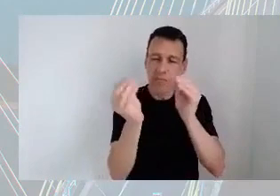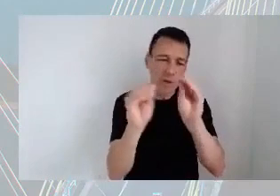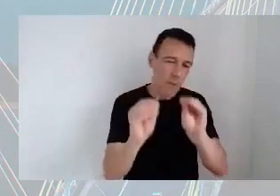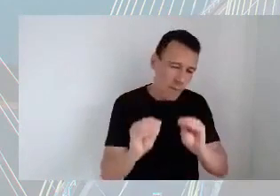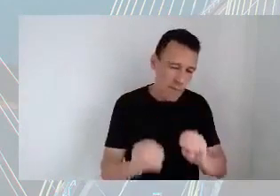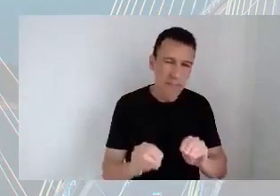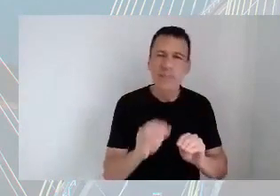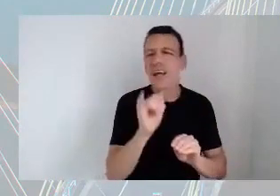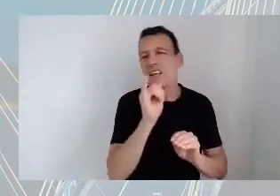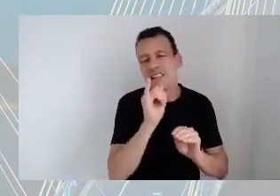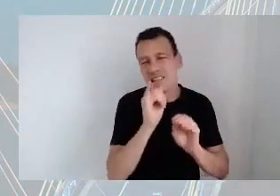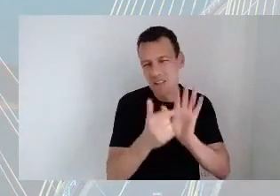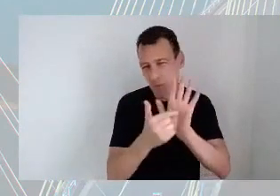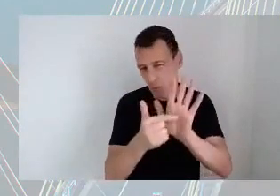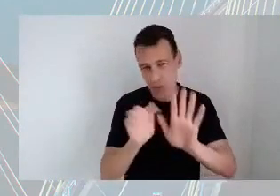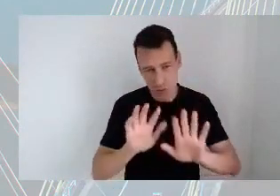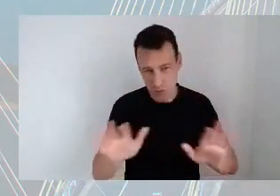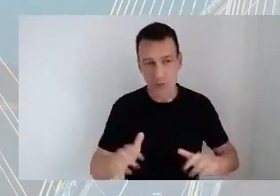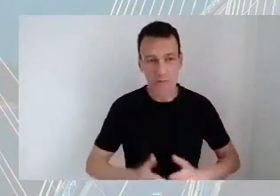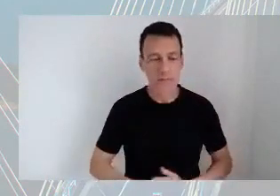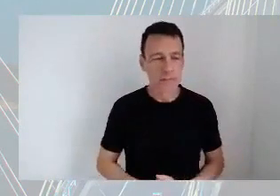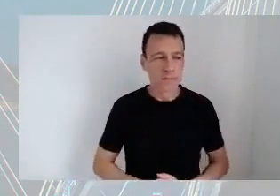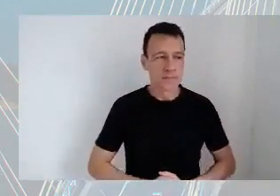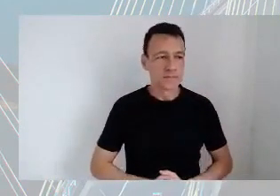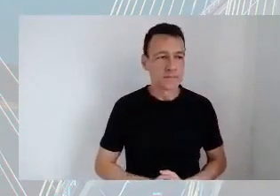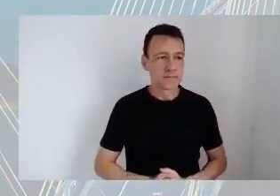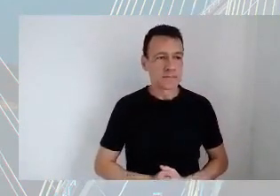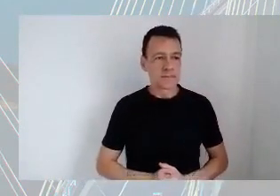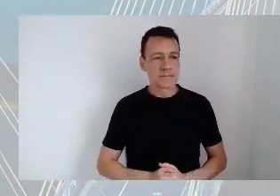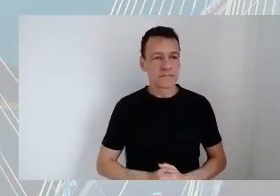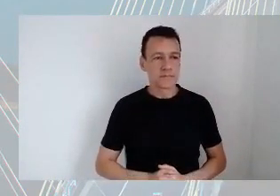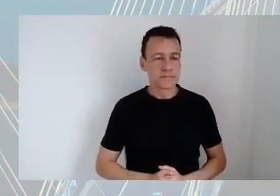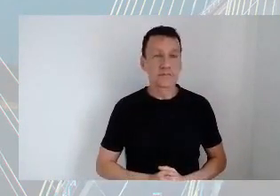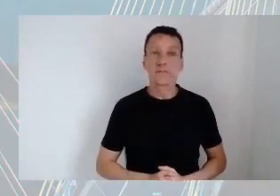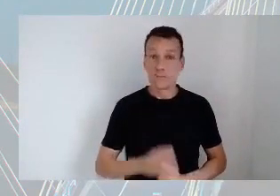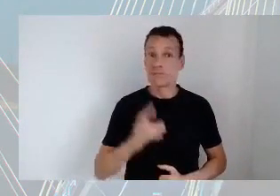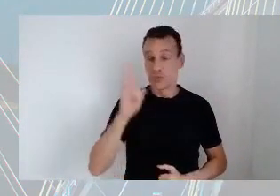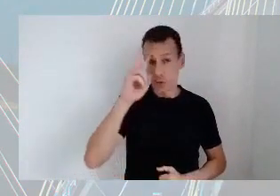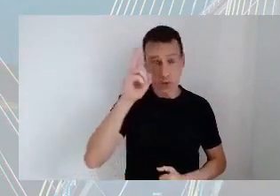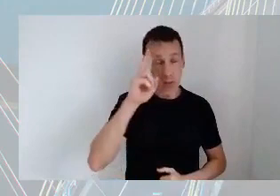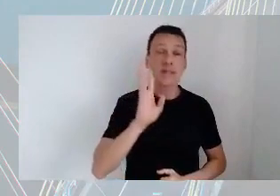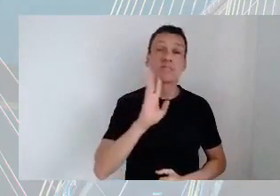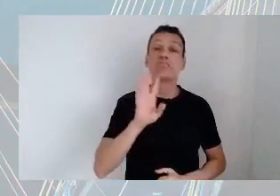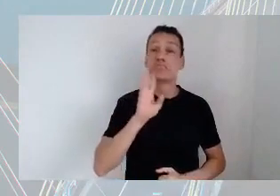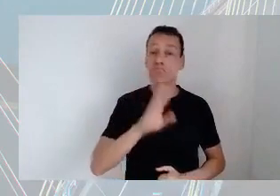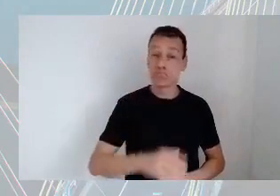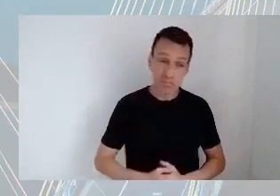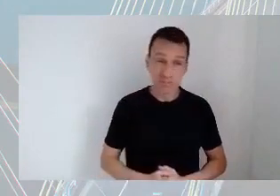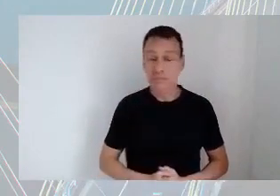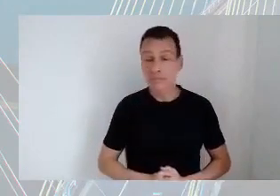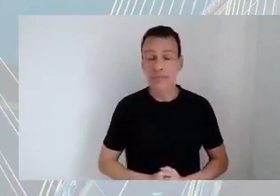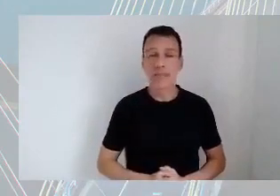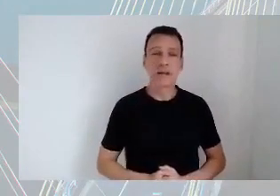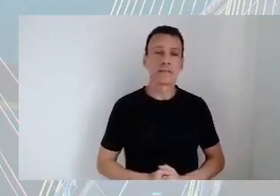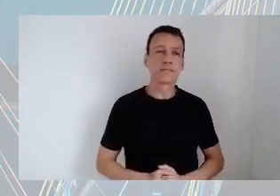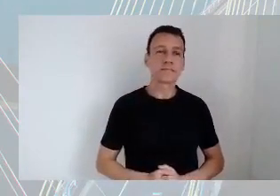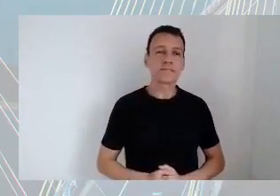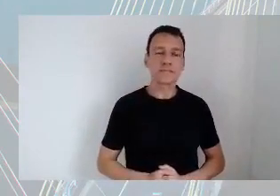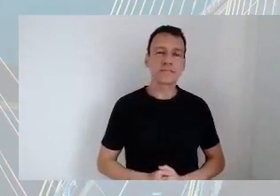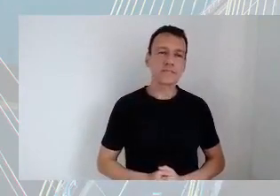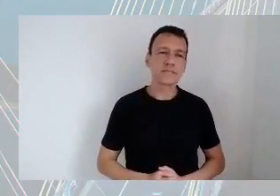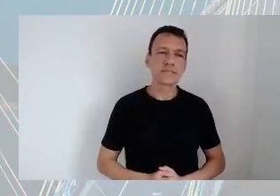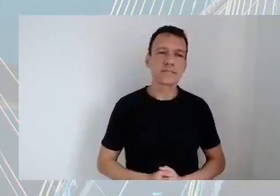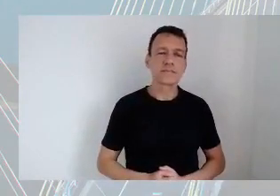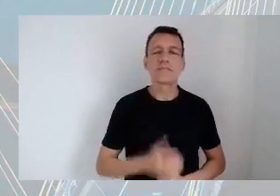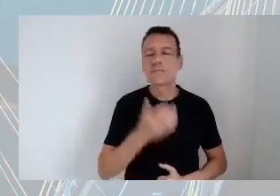pessoal? Foi muito legal esse case, né, Rafa? Bom, aqui a gente traz, como o Rafa já tinha